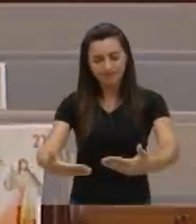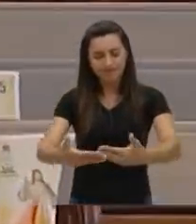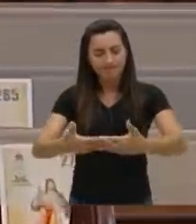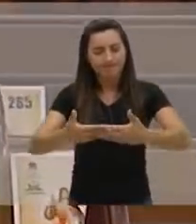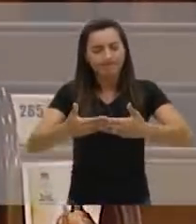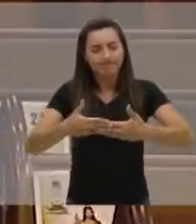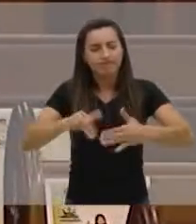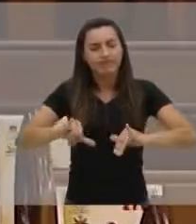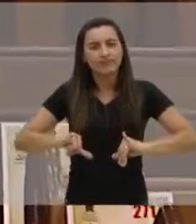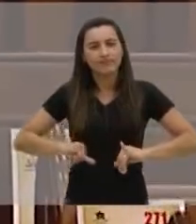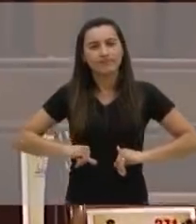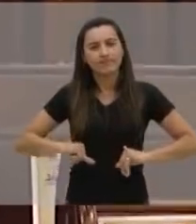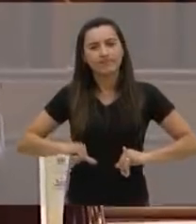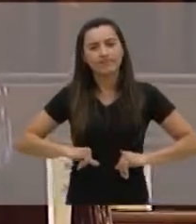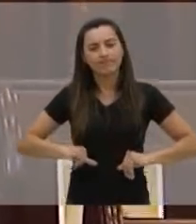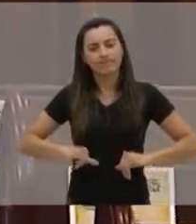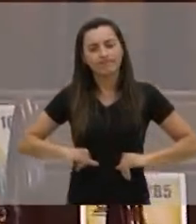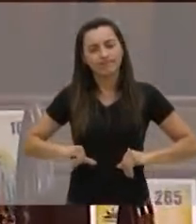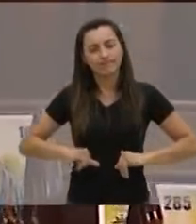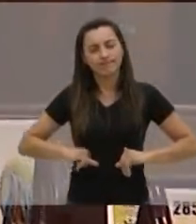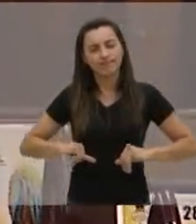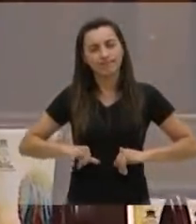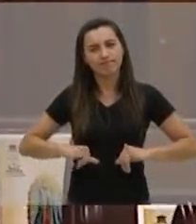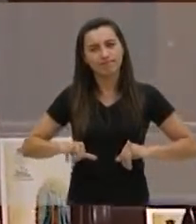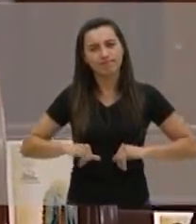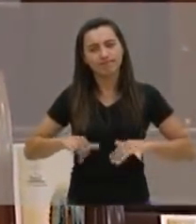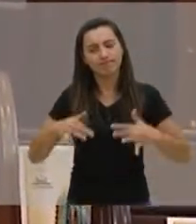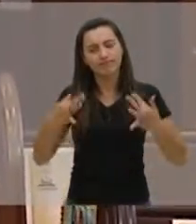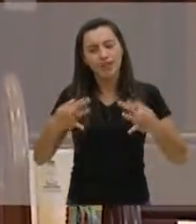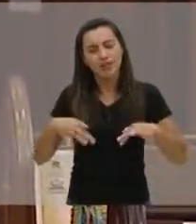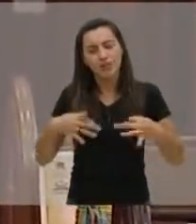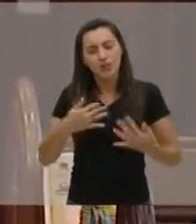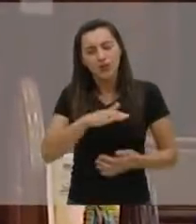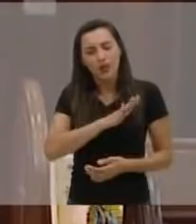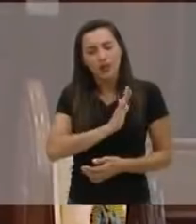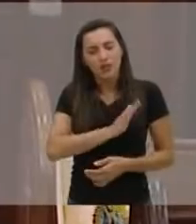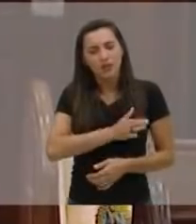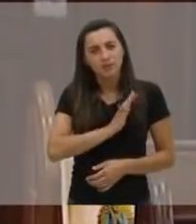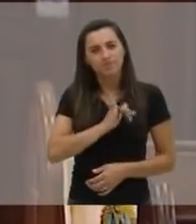desfigurados, chagados, machucados.